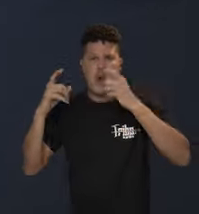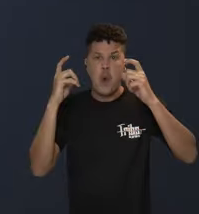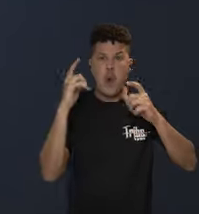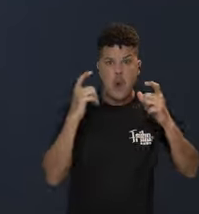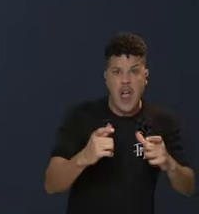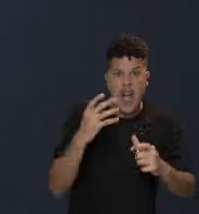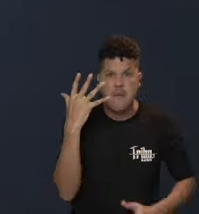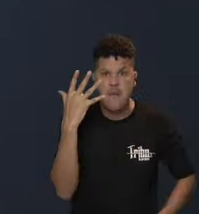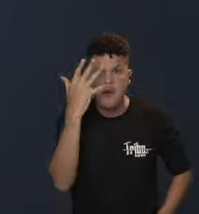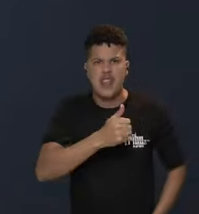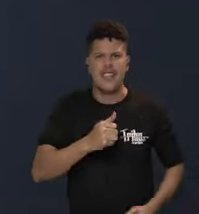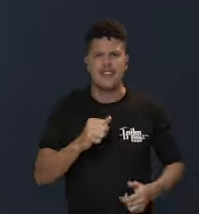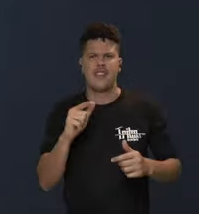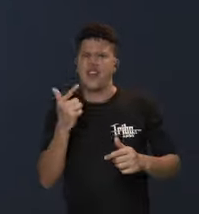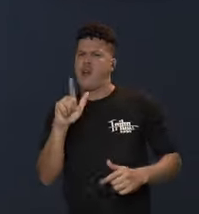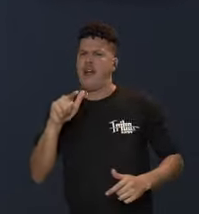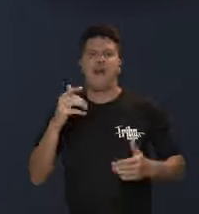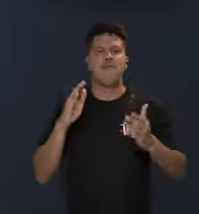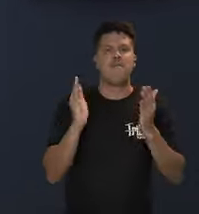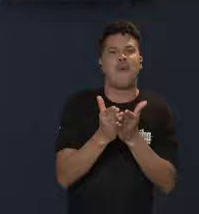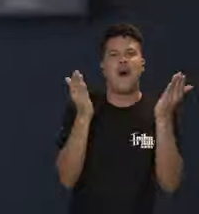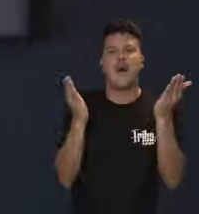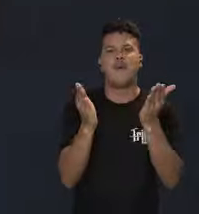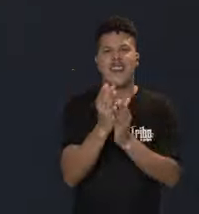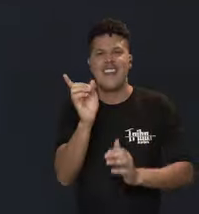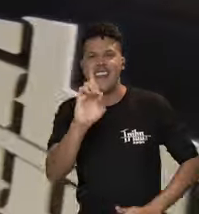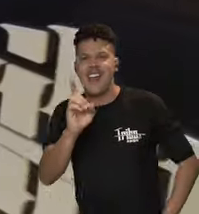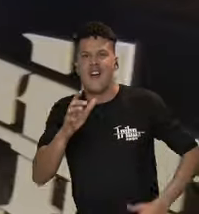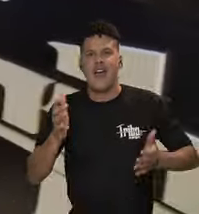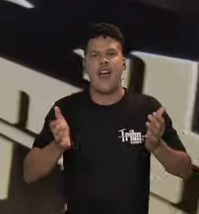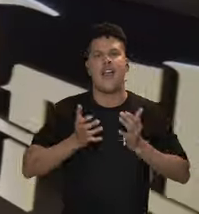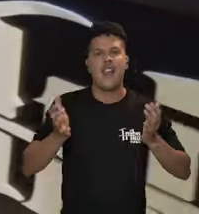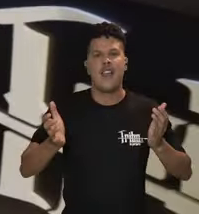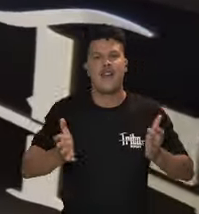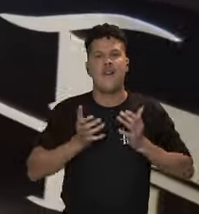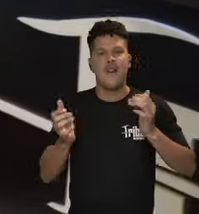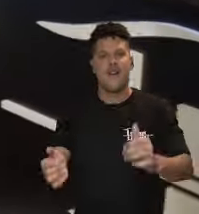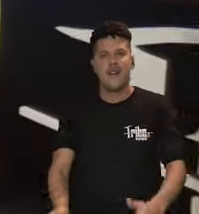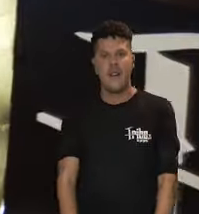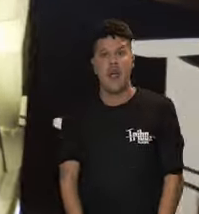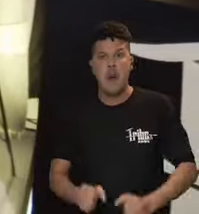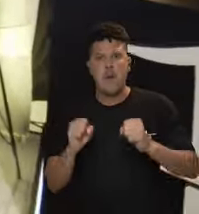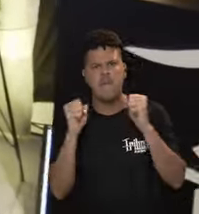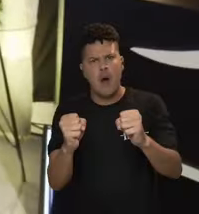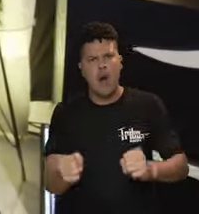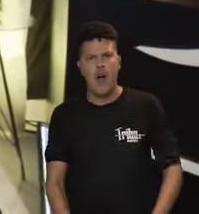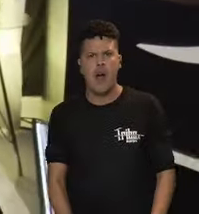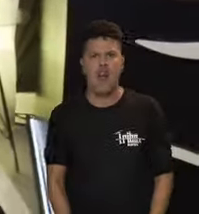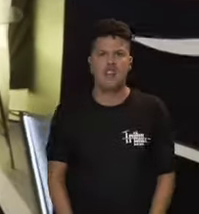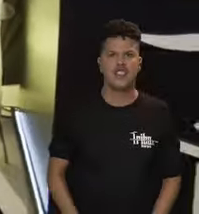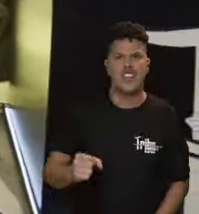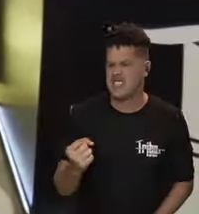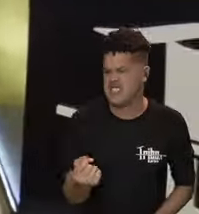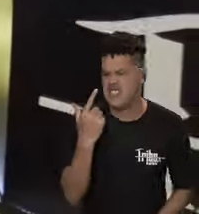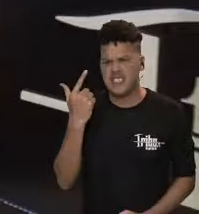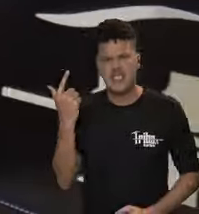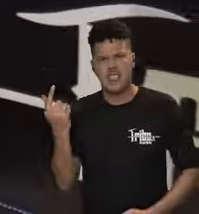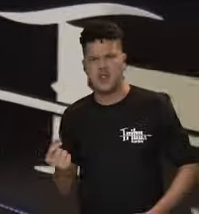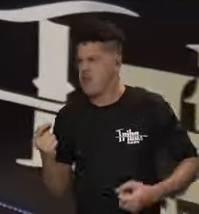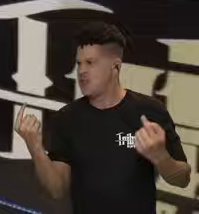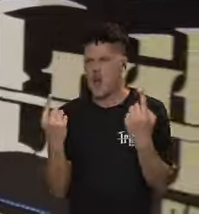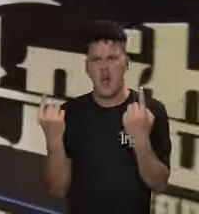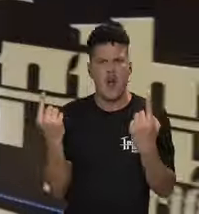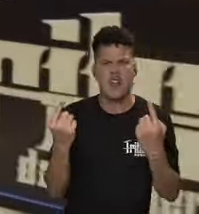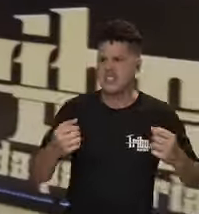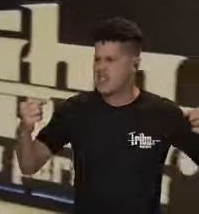mais bonito não é pobre, não é rico, não é rico, não é rico. Pode pá, tá esquisito. Dois palitos